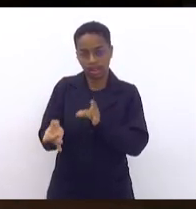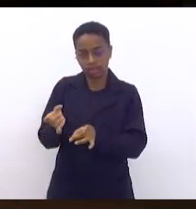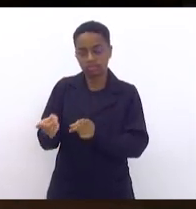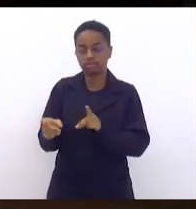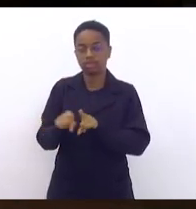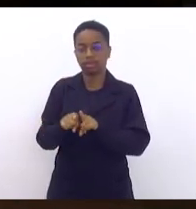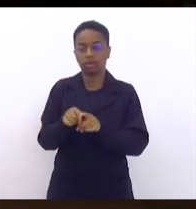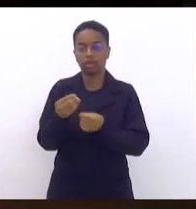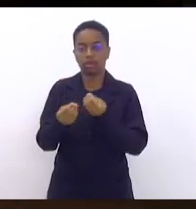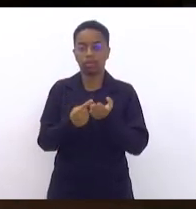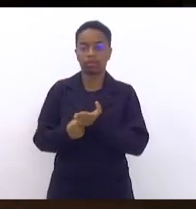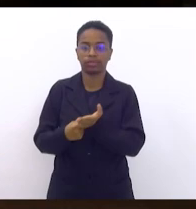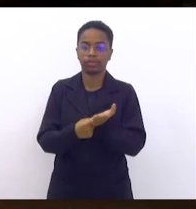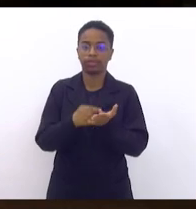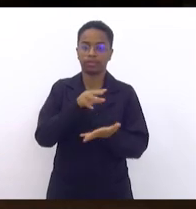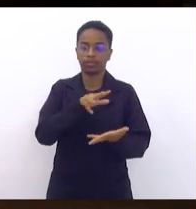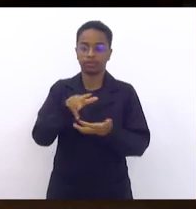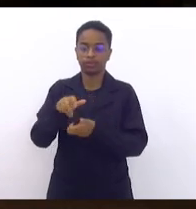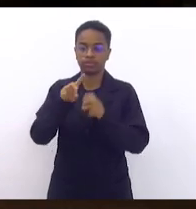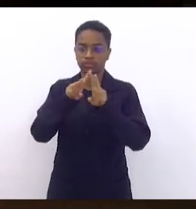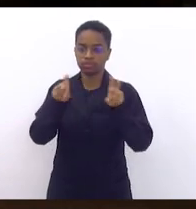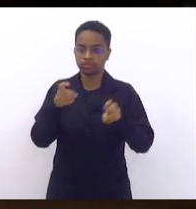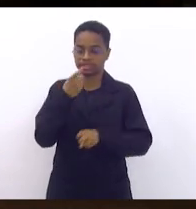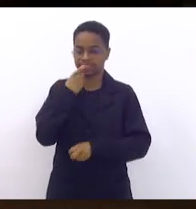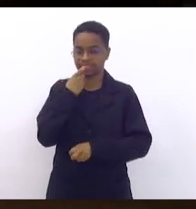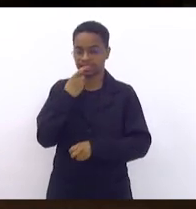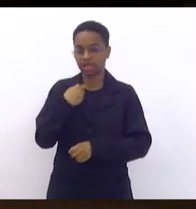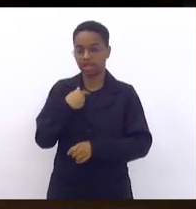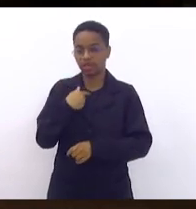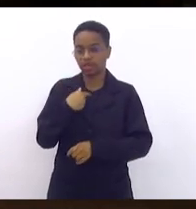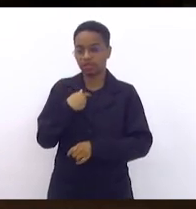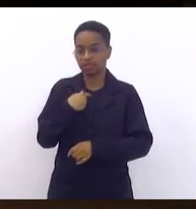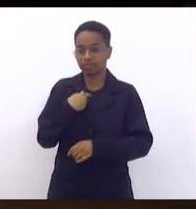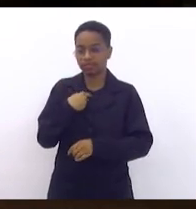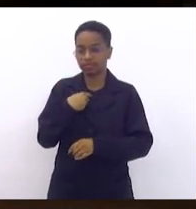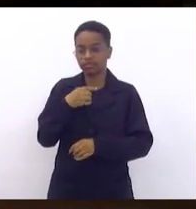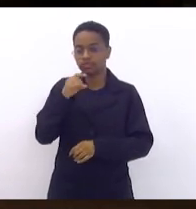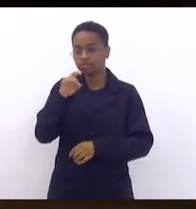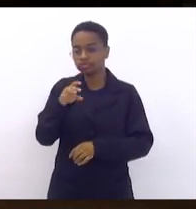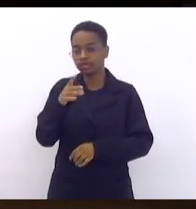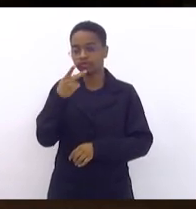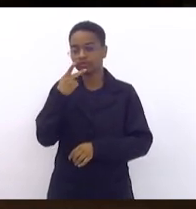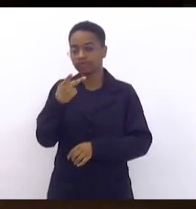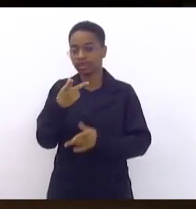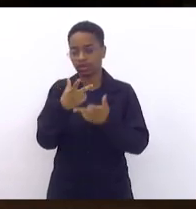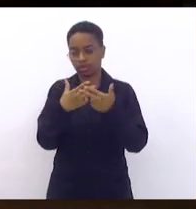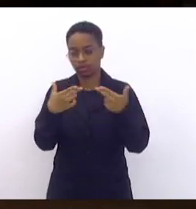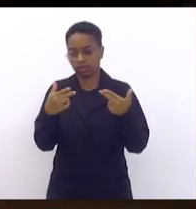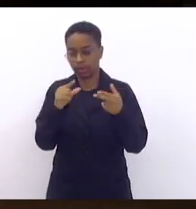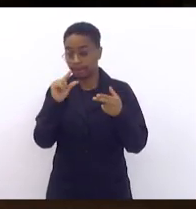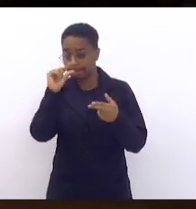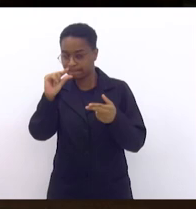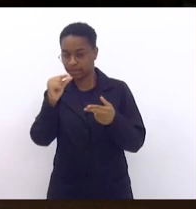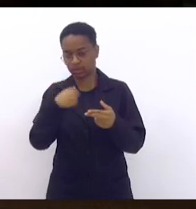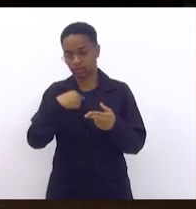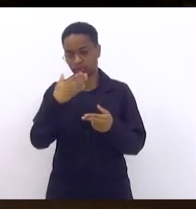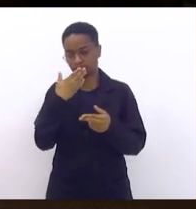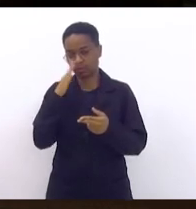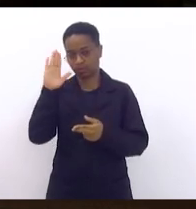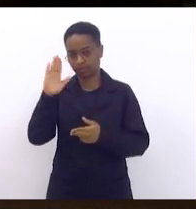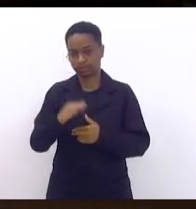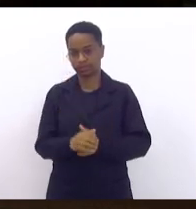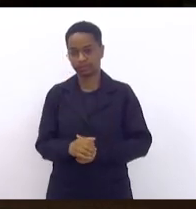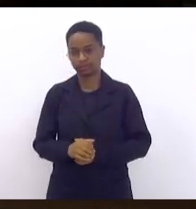aqui eu queria só fazer uma pequena observação eu juro que a gente como a gente vai